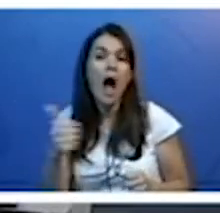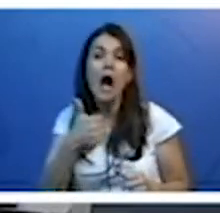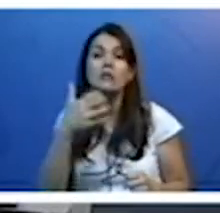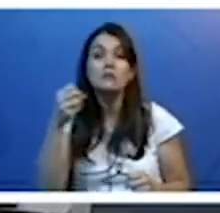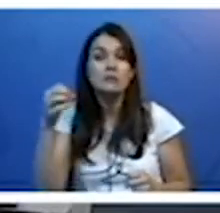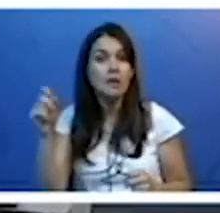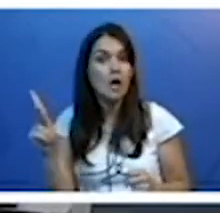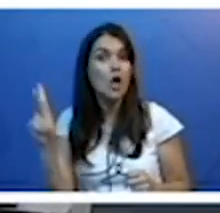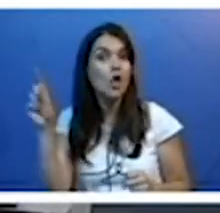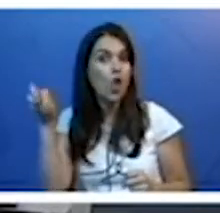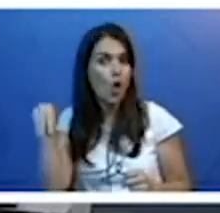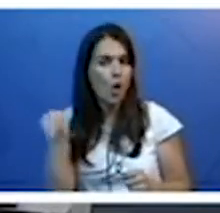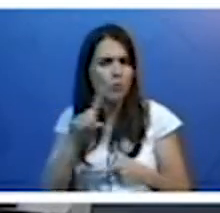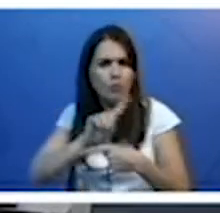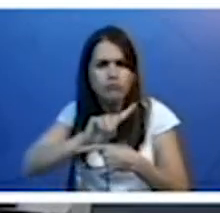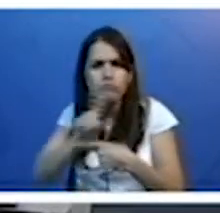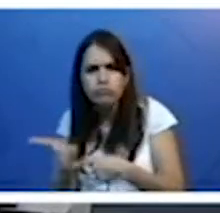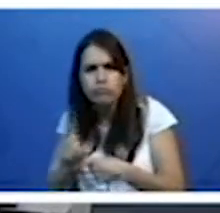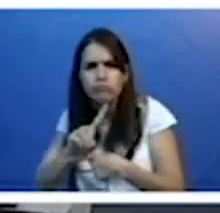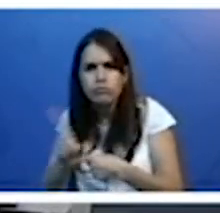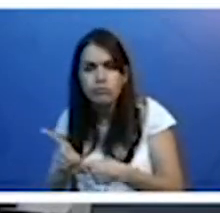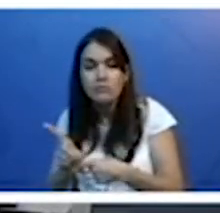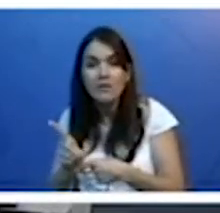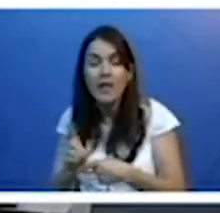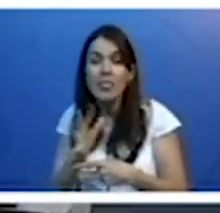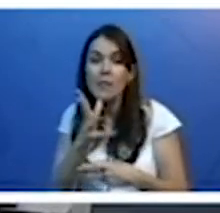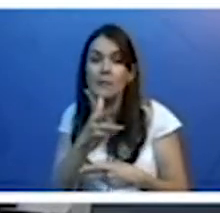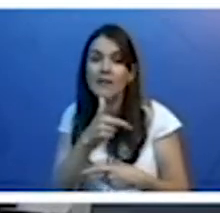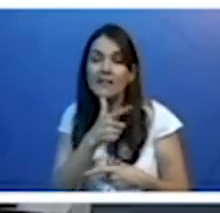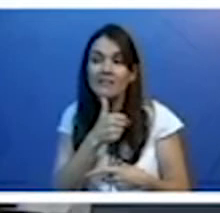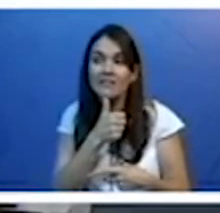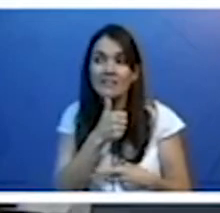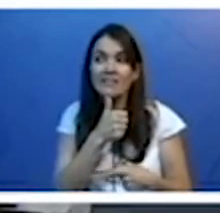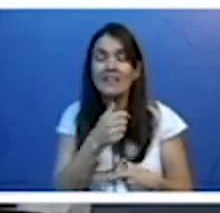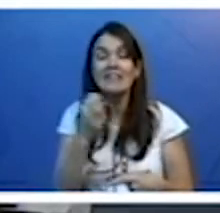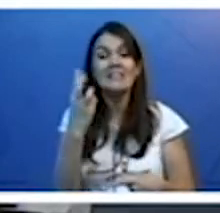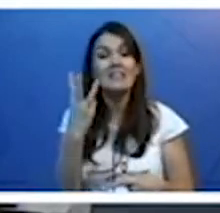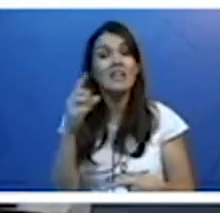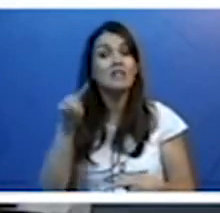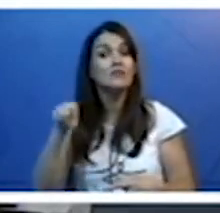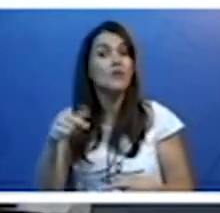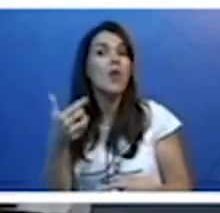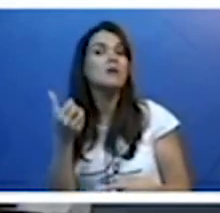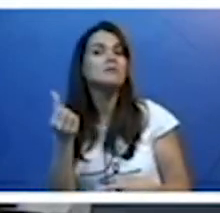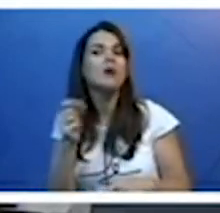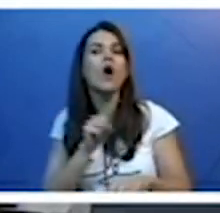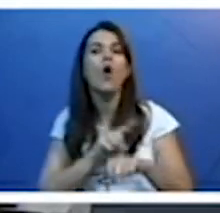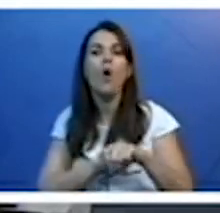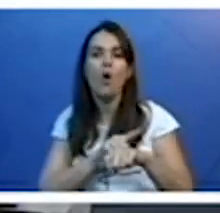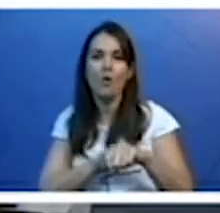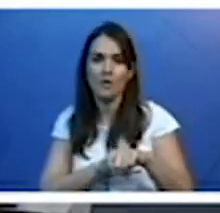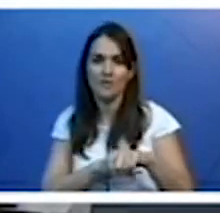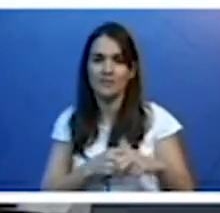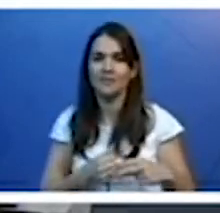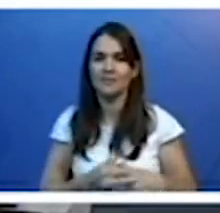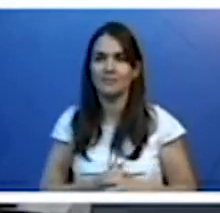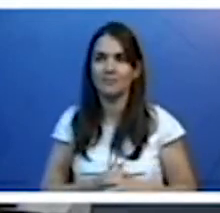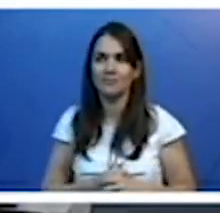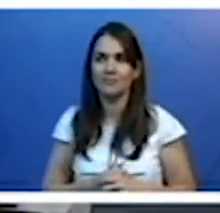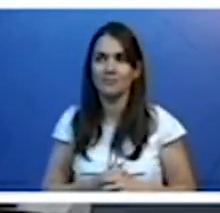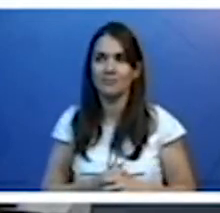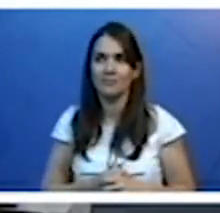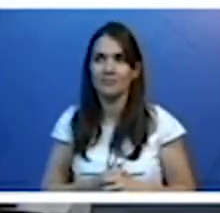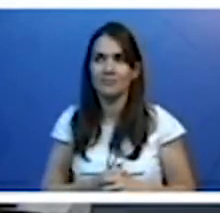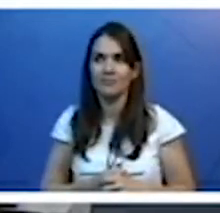ele demoraria 3,6 horas. Ou seja, 3 horas e 6 minutos? Não.